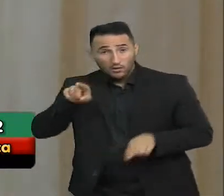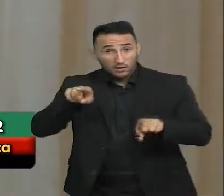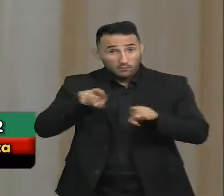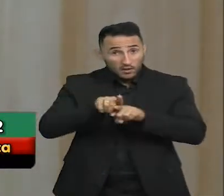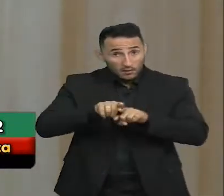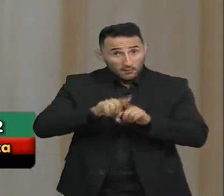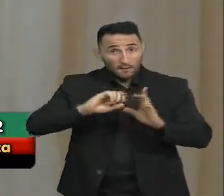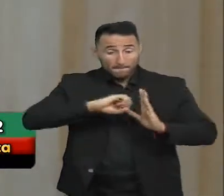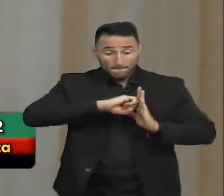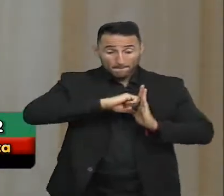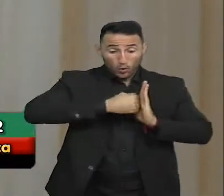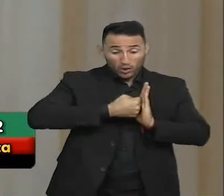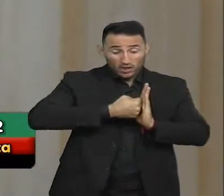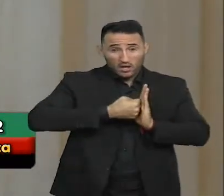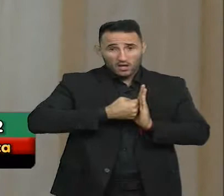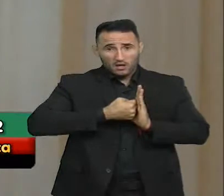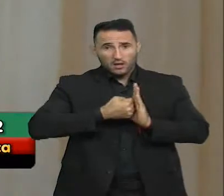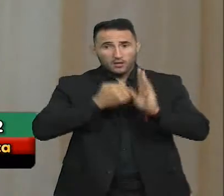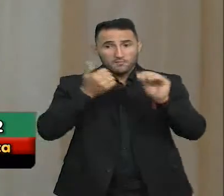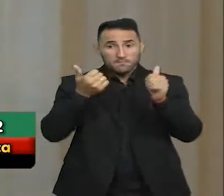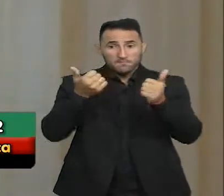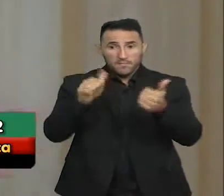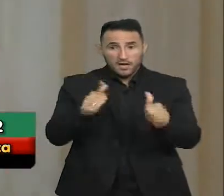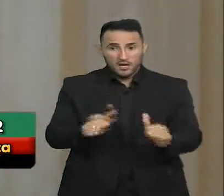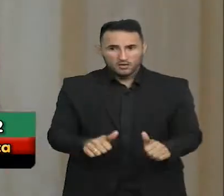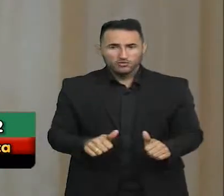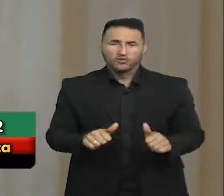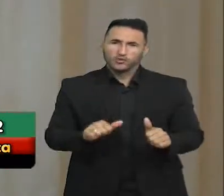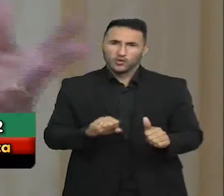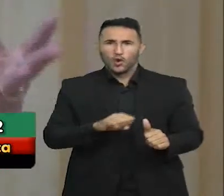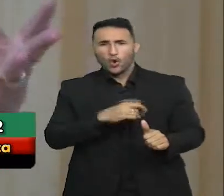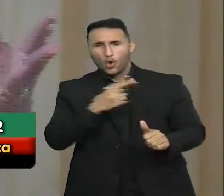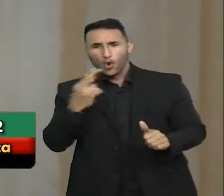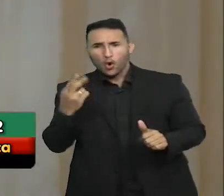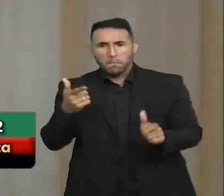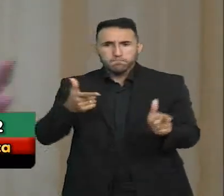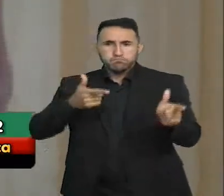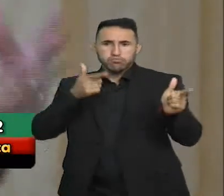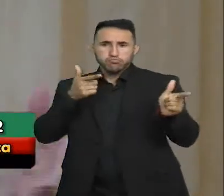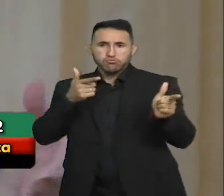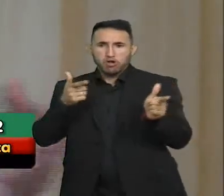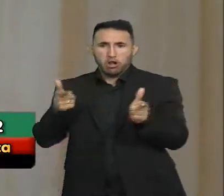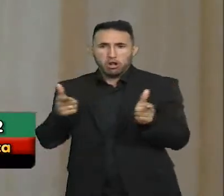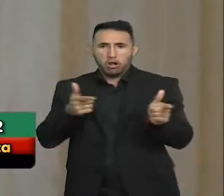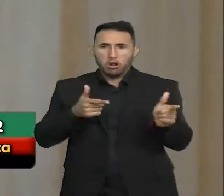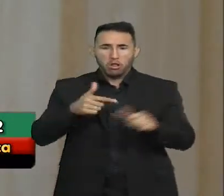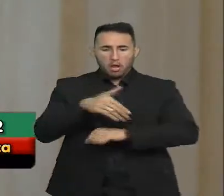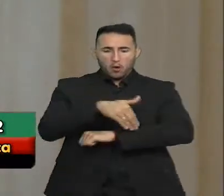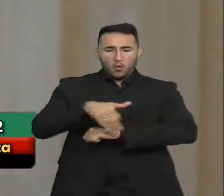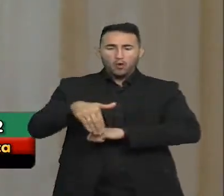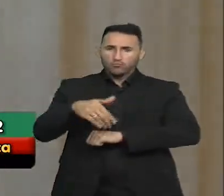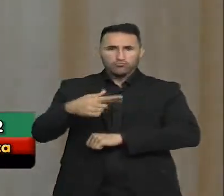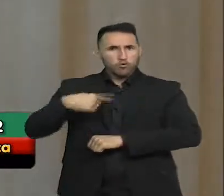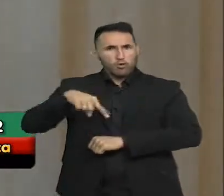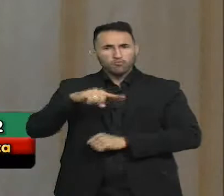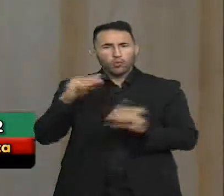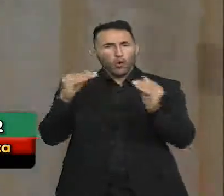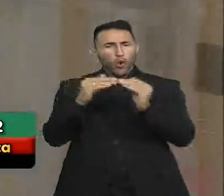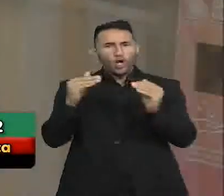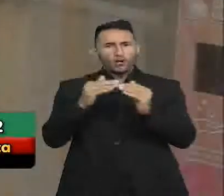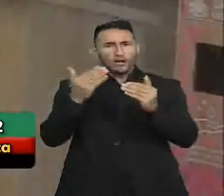bloquear imagens e esculturas de revólveres passeando na rua, nós estamos juntos.